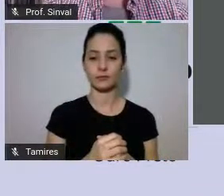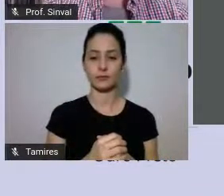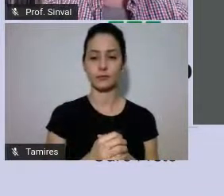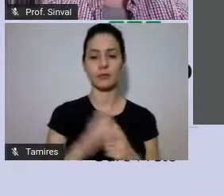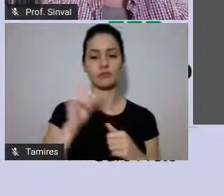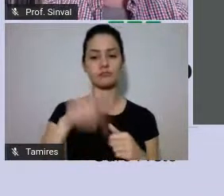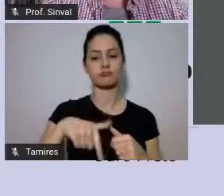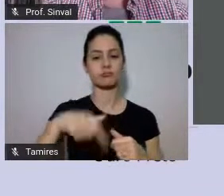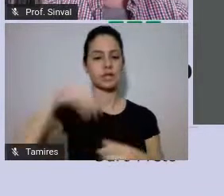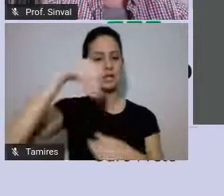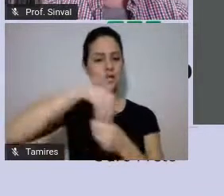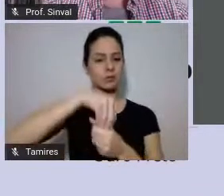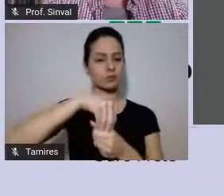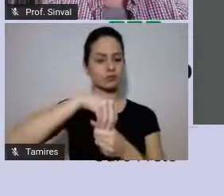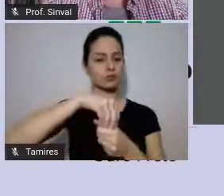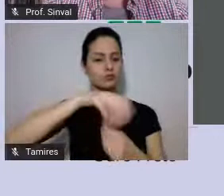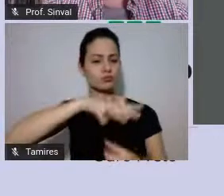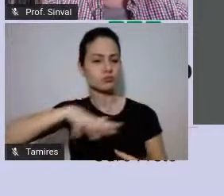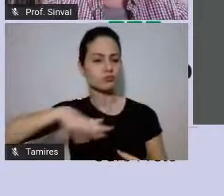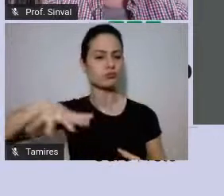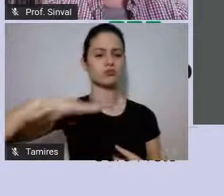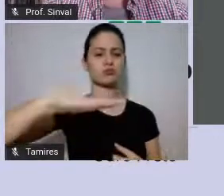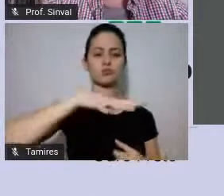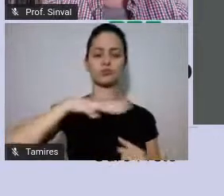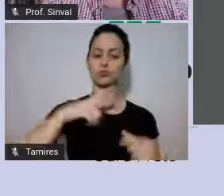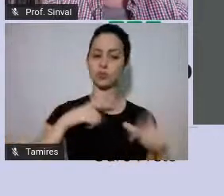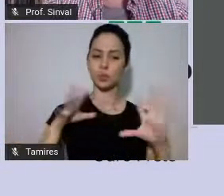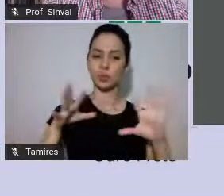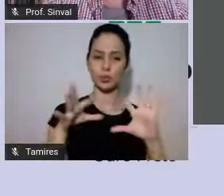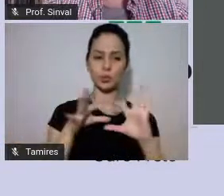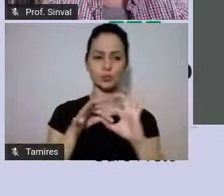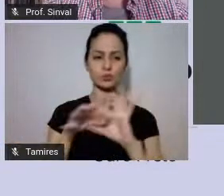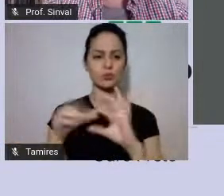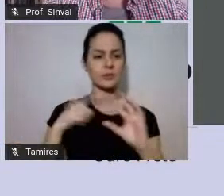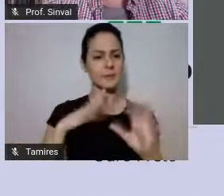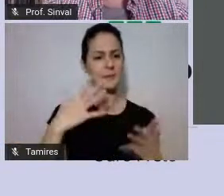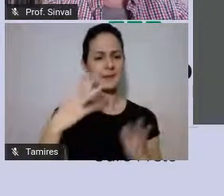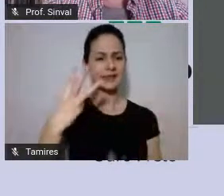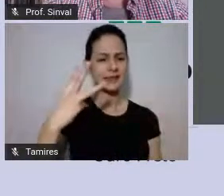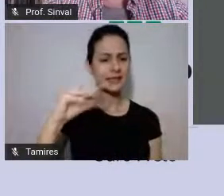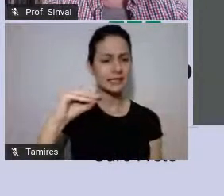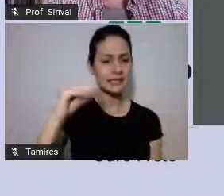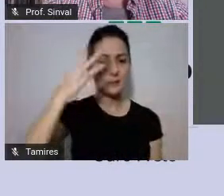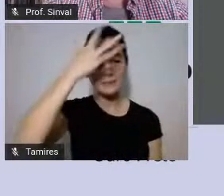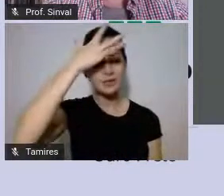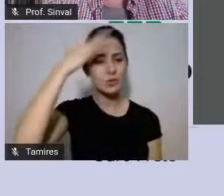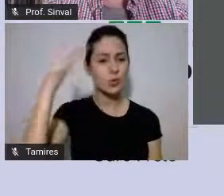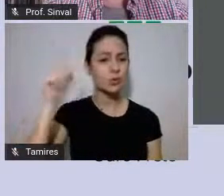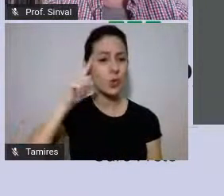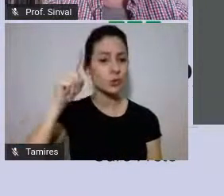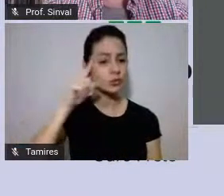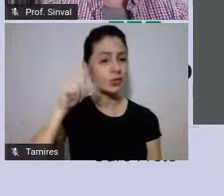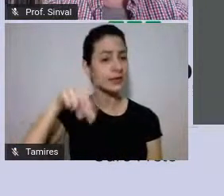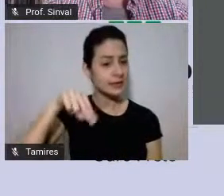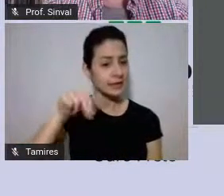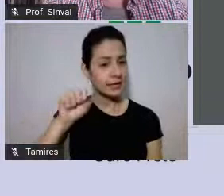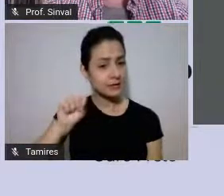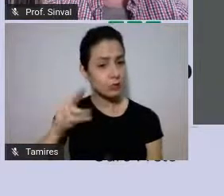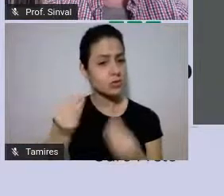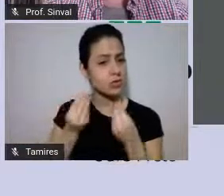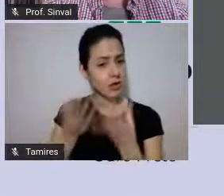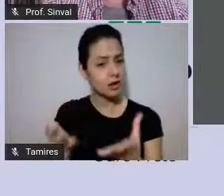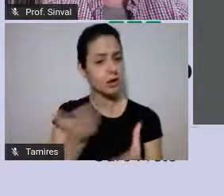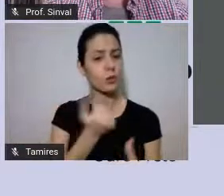palácio, em que a gente tem um conjunto de cerca de 30 pessoas que comiam todos os dias às custas do Nassau. E